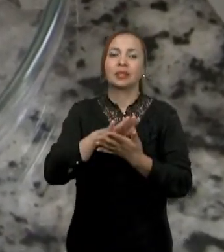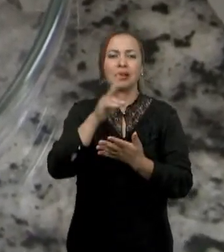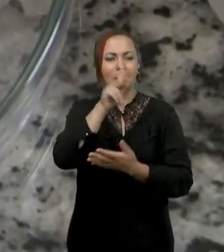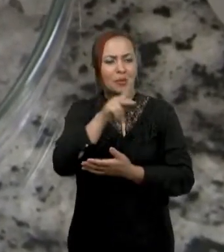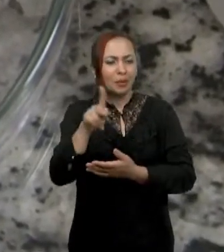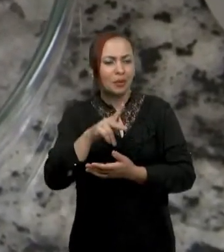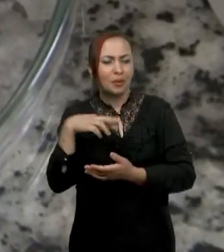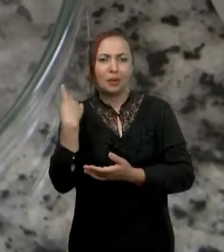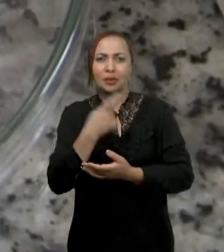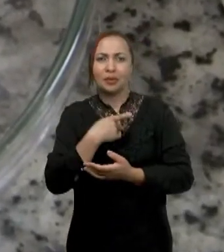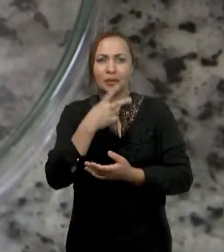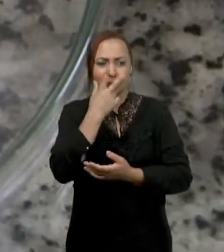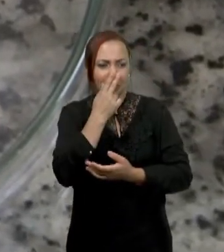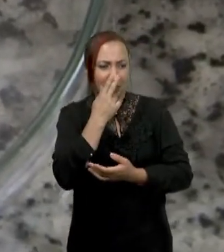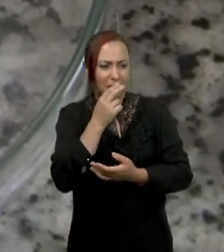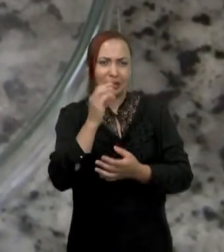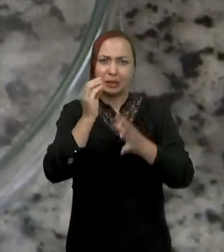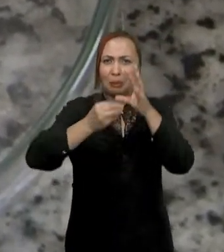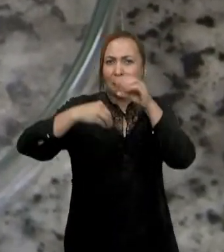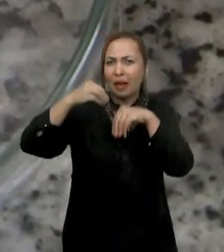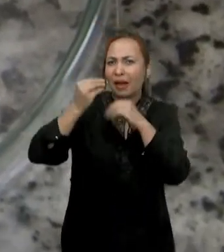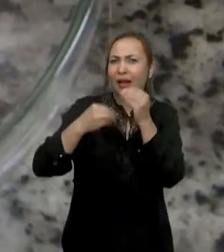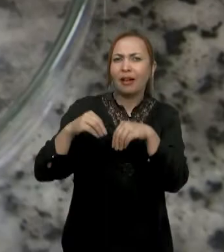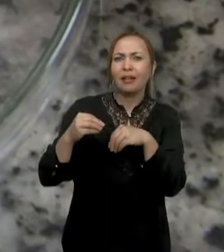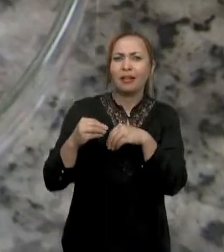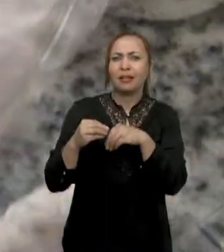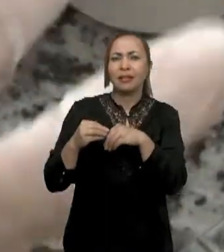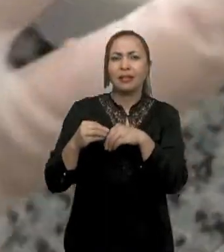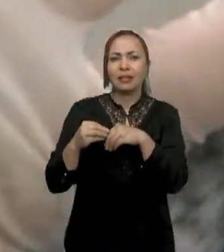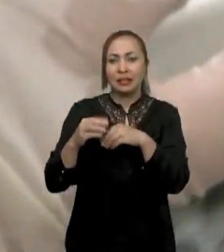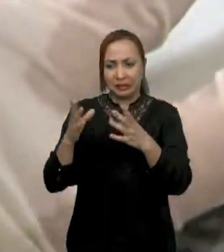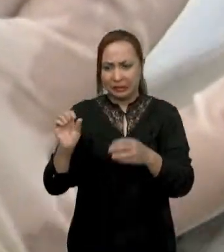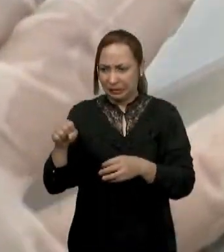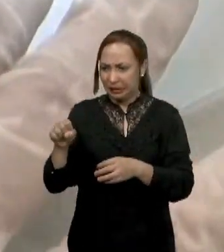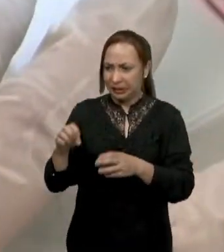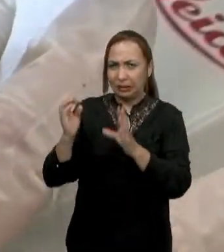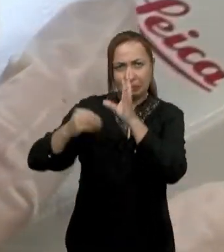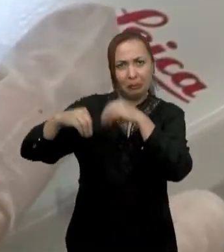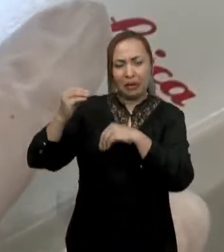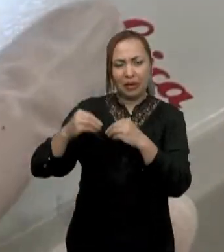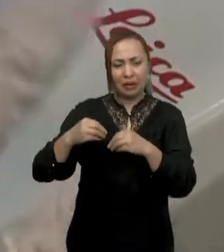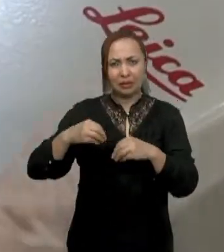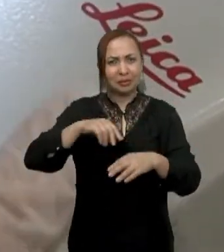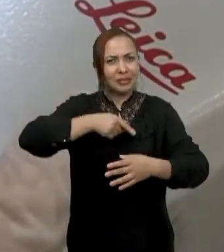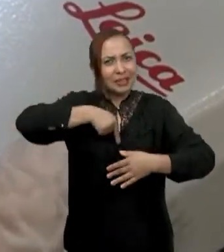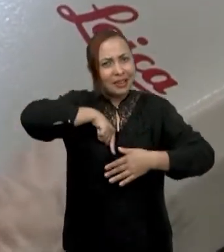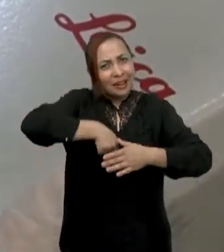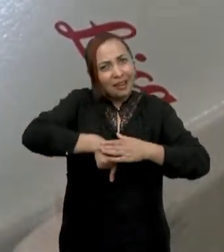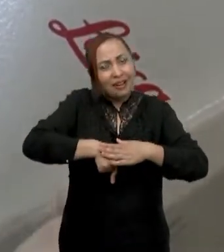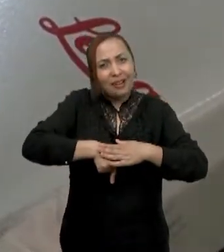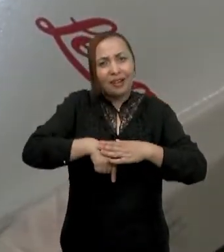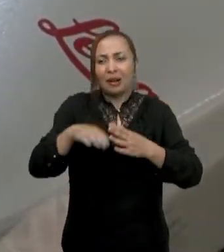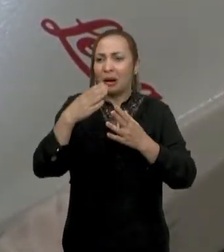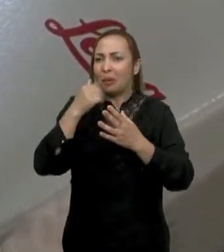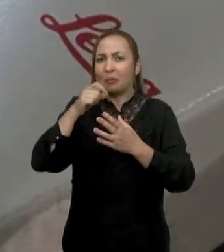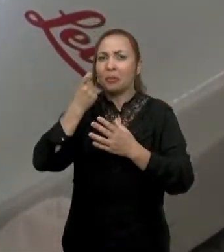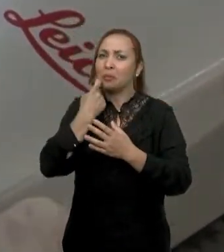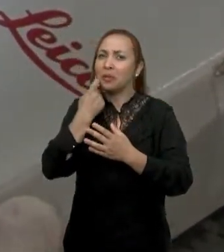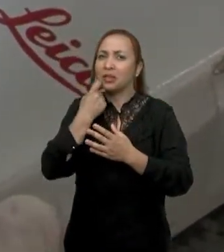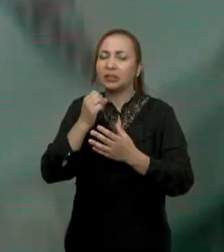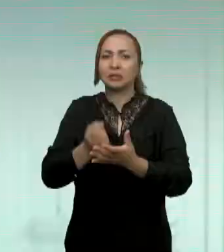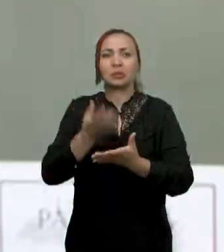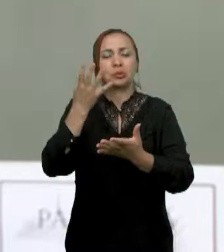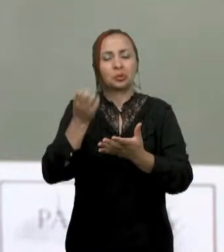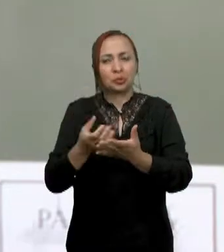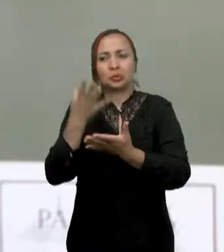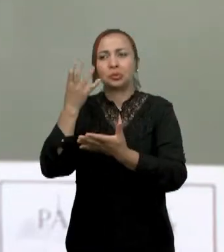a falar: professora, eu acho que a gente está vendo isso aqui, parece um plástico. E aí apareceu uma vez, eu falei: isso é plástico, um fragmento de plástico. E aí apareceu de